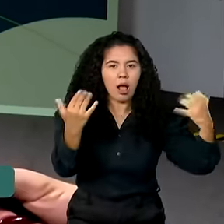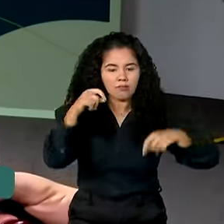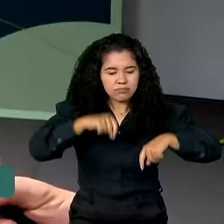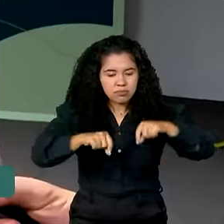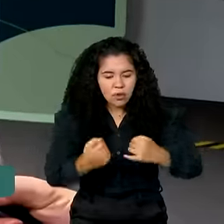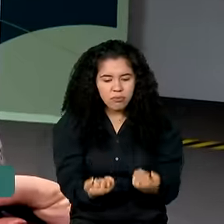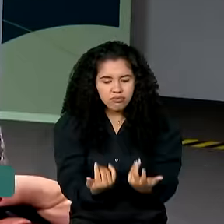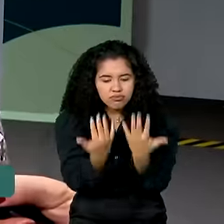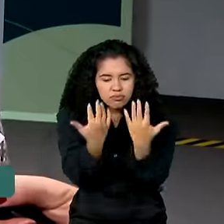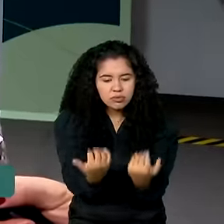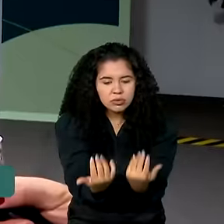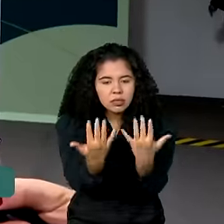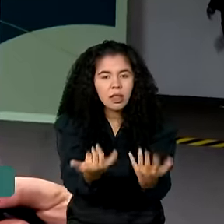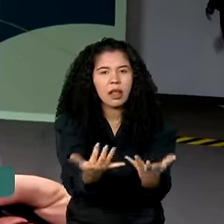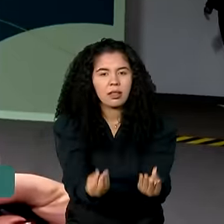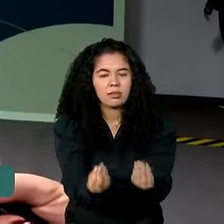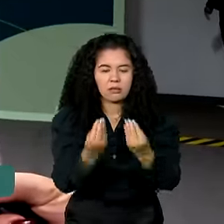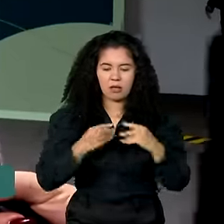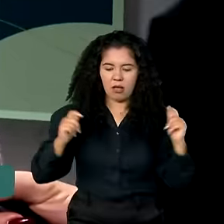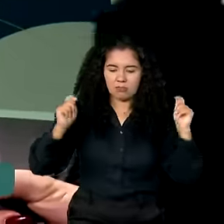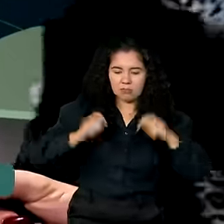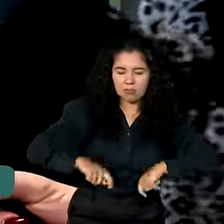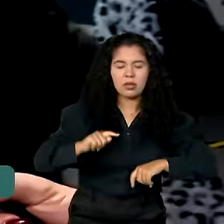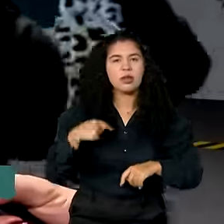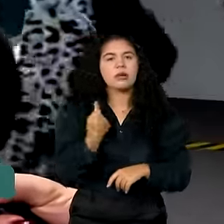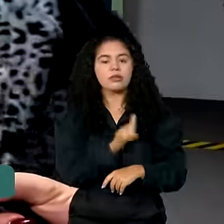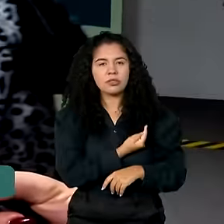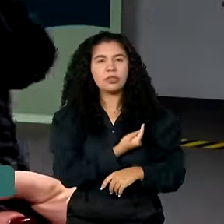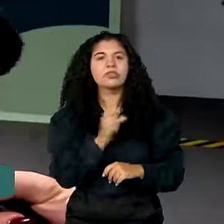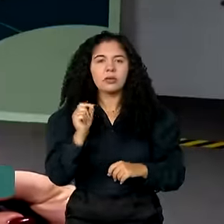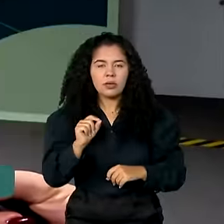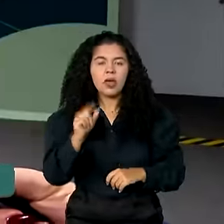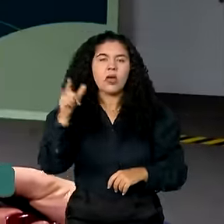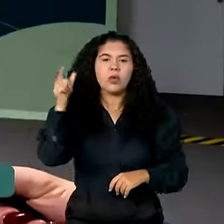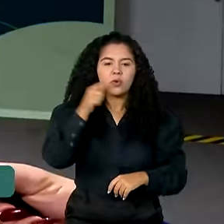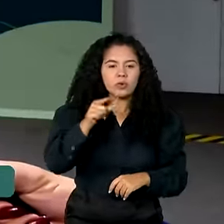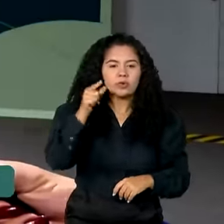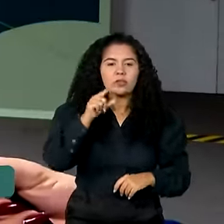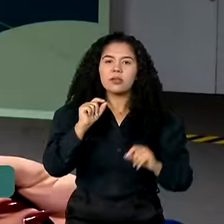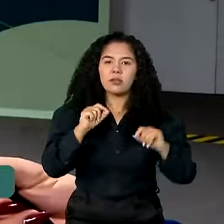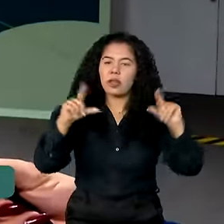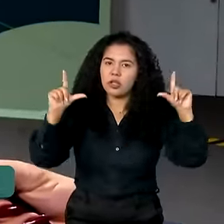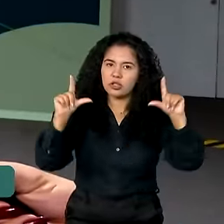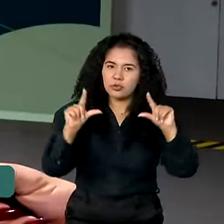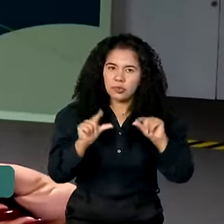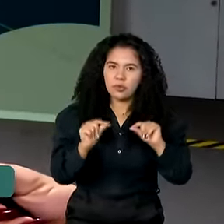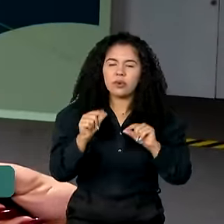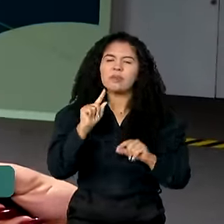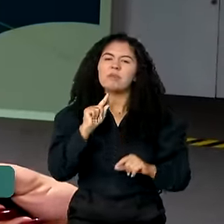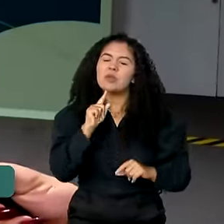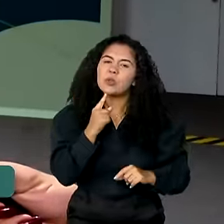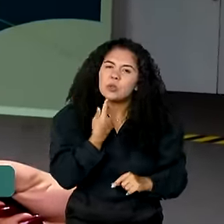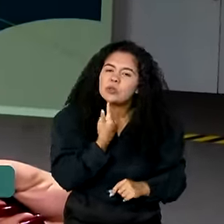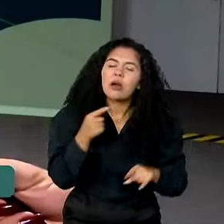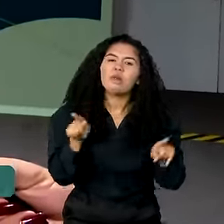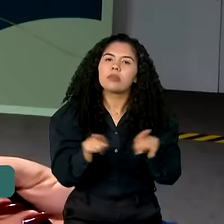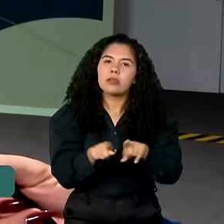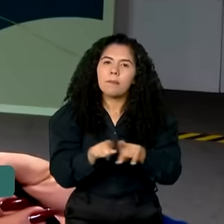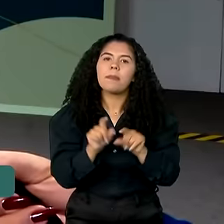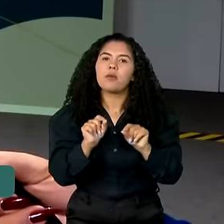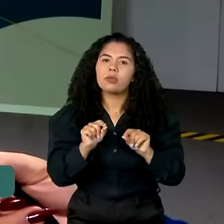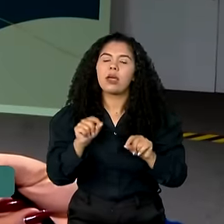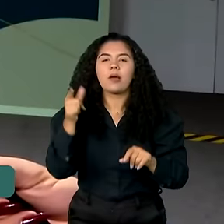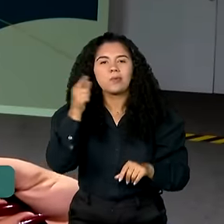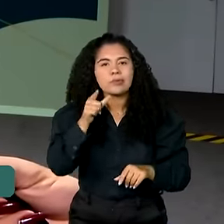algo que possibilitará sequestrar mais e mais emissões e, ao mesmo tempo, promover